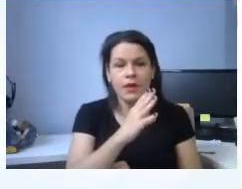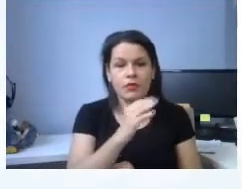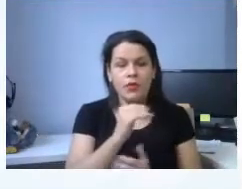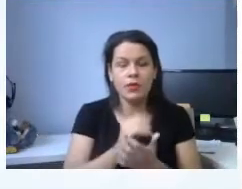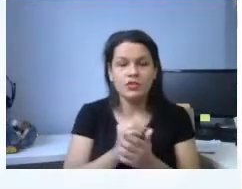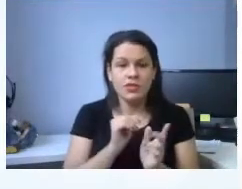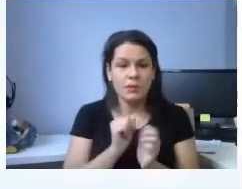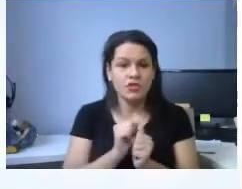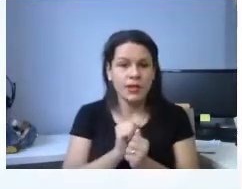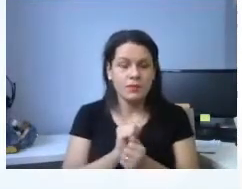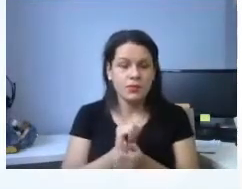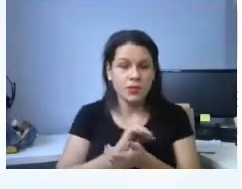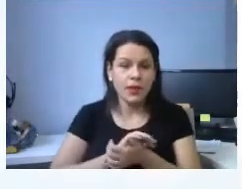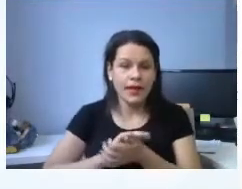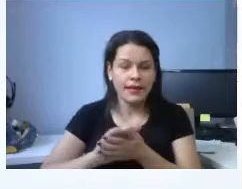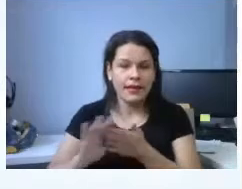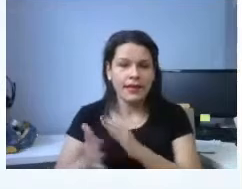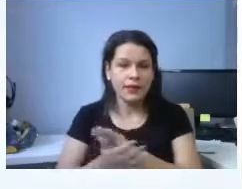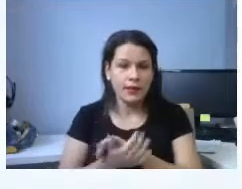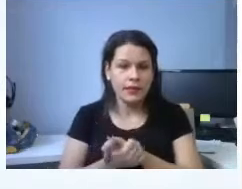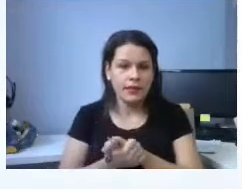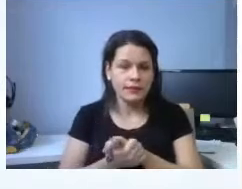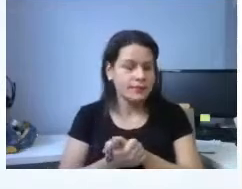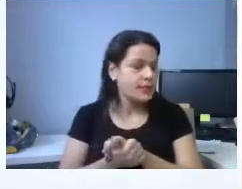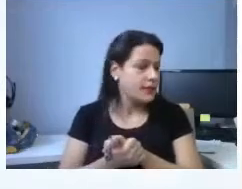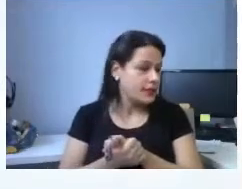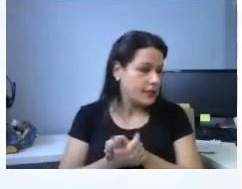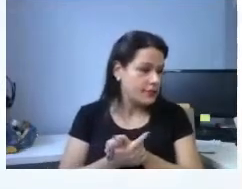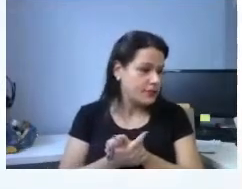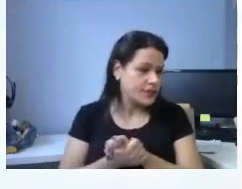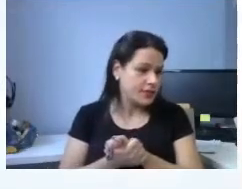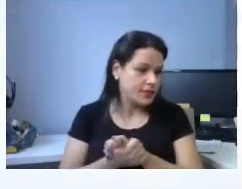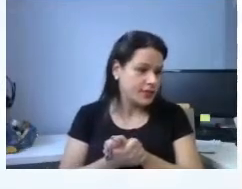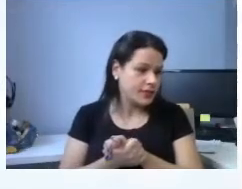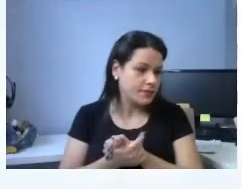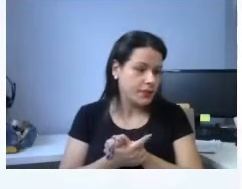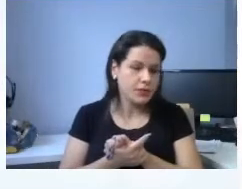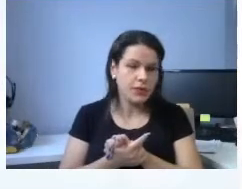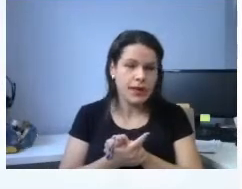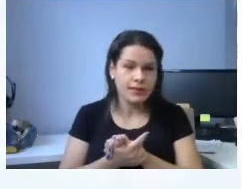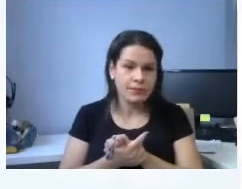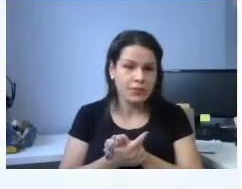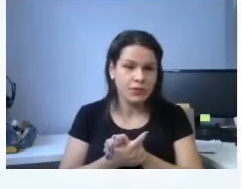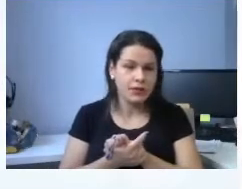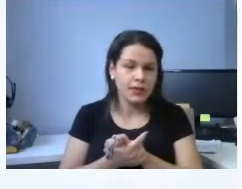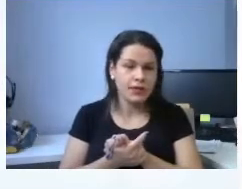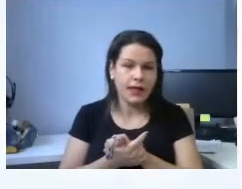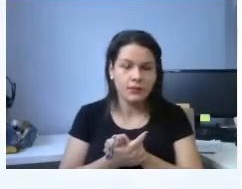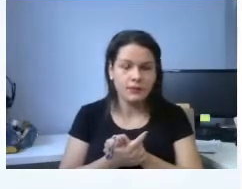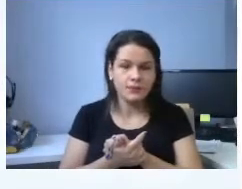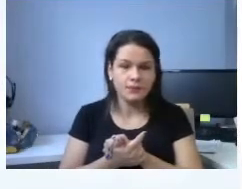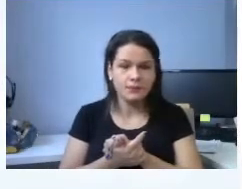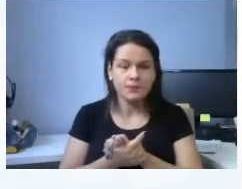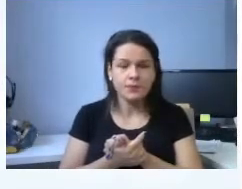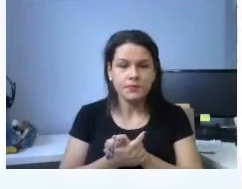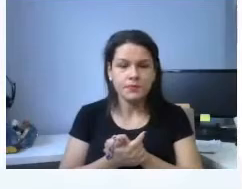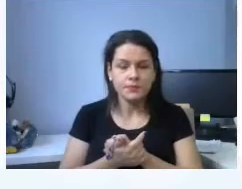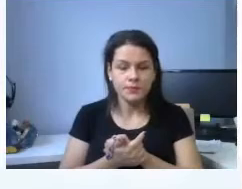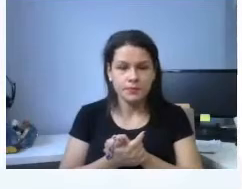parâmetros civilizatórios a partir da legislação que possam